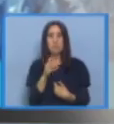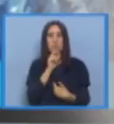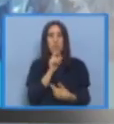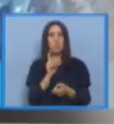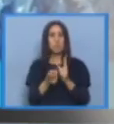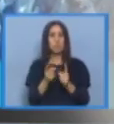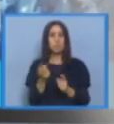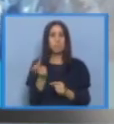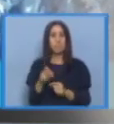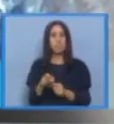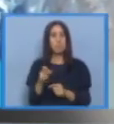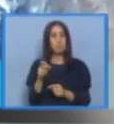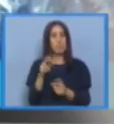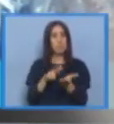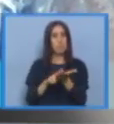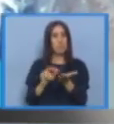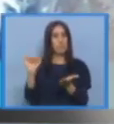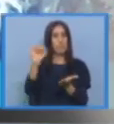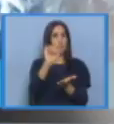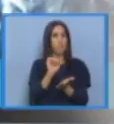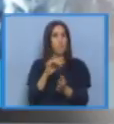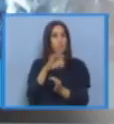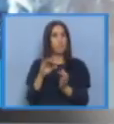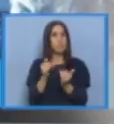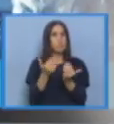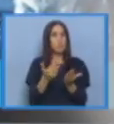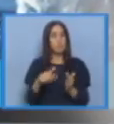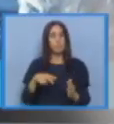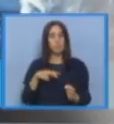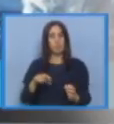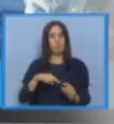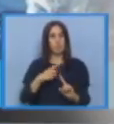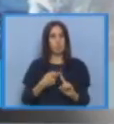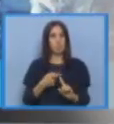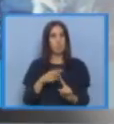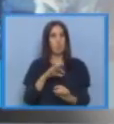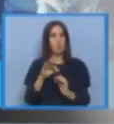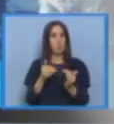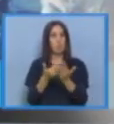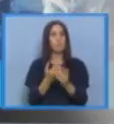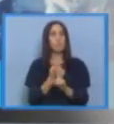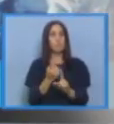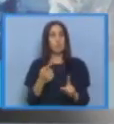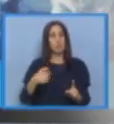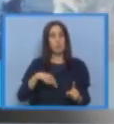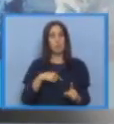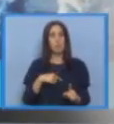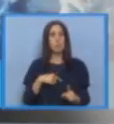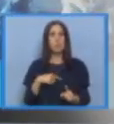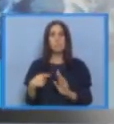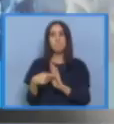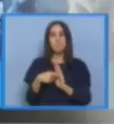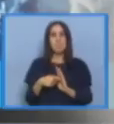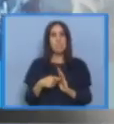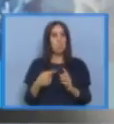e face à sua própria realidade, oferecer. Portugal este ano pode oferecer porque, de facto, o nosso dispositivo não está sob